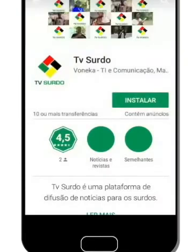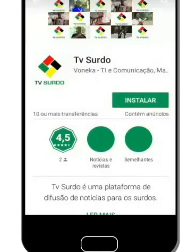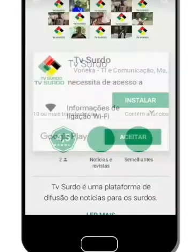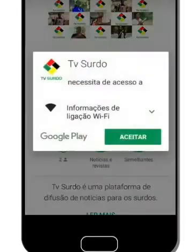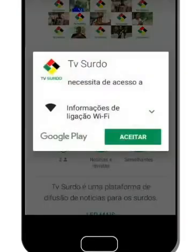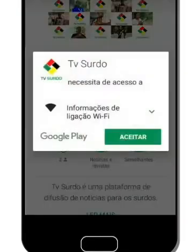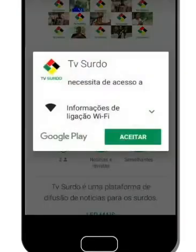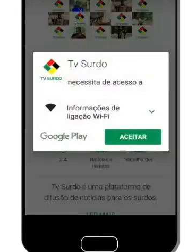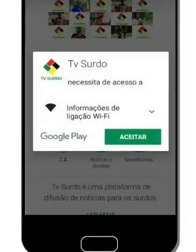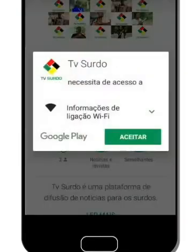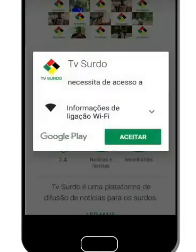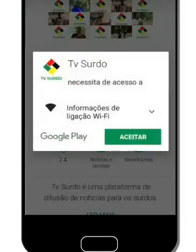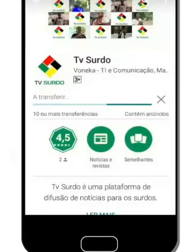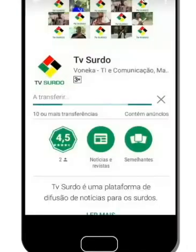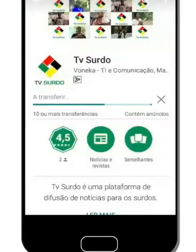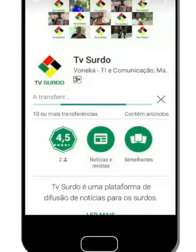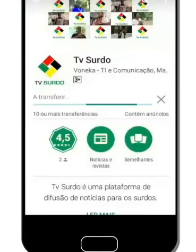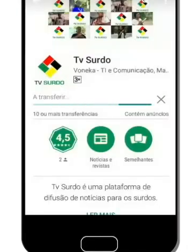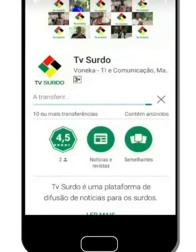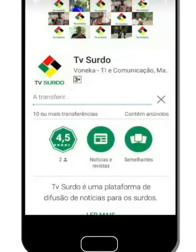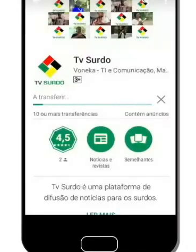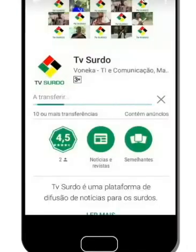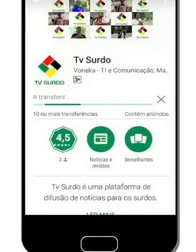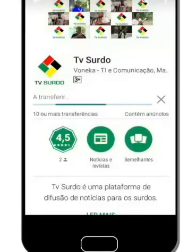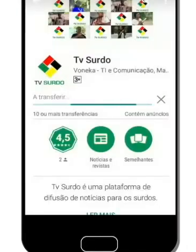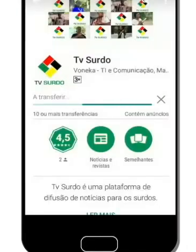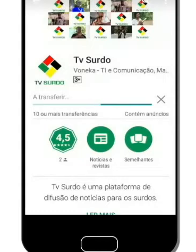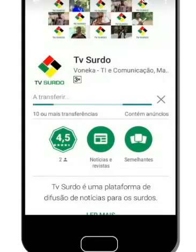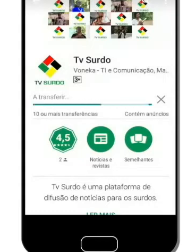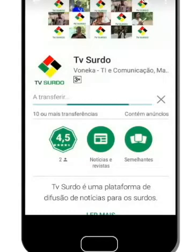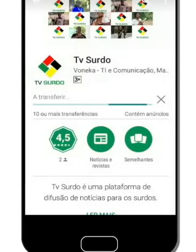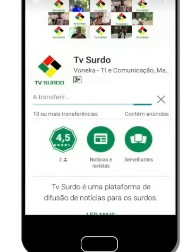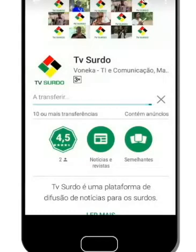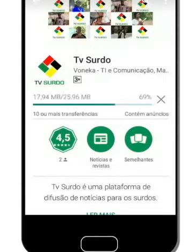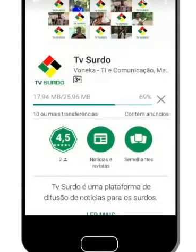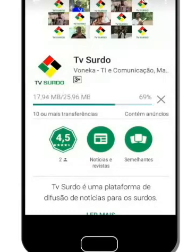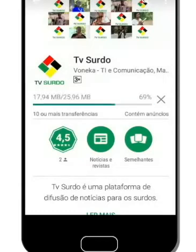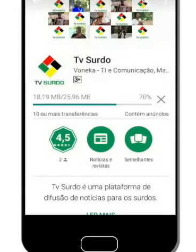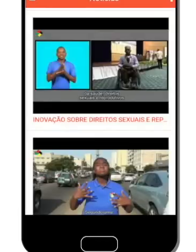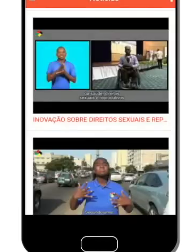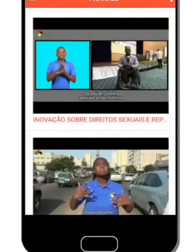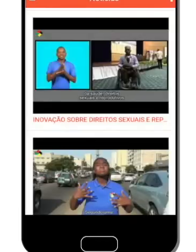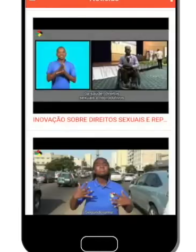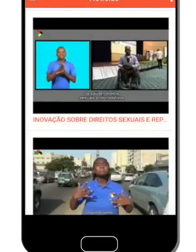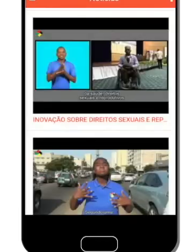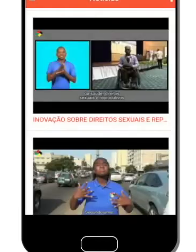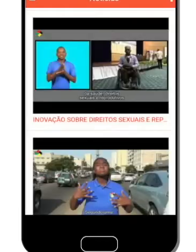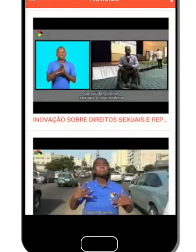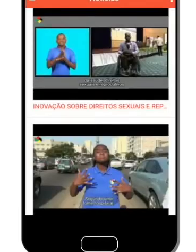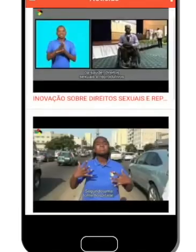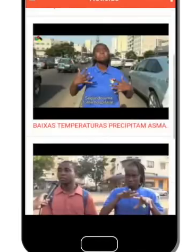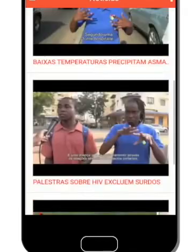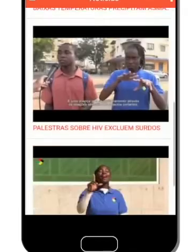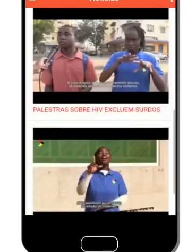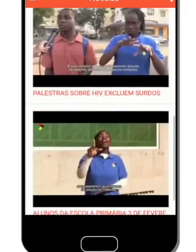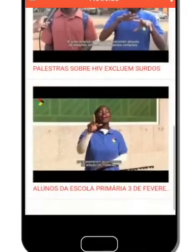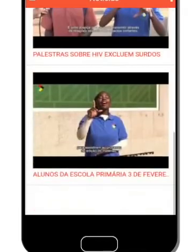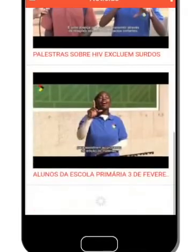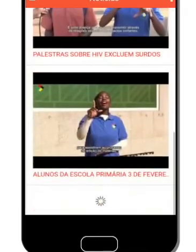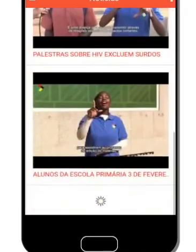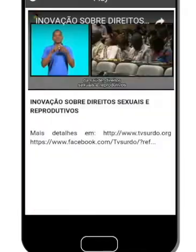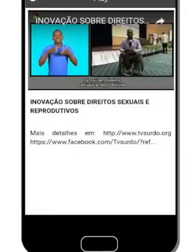Clique no ícone com o emblema da TV Surdo e de seguida instale. E já está.